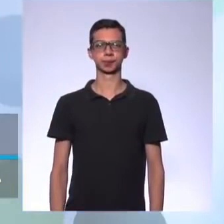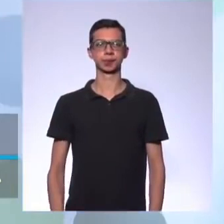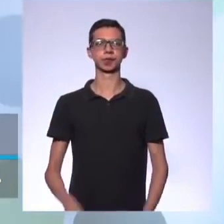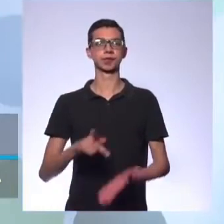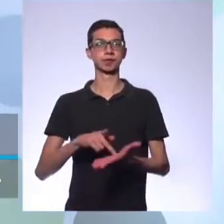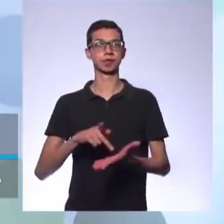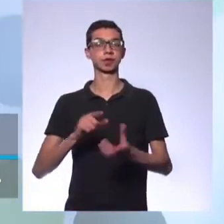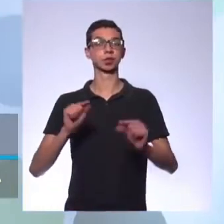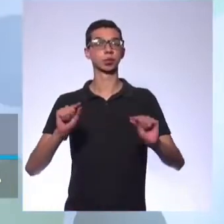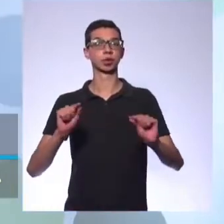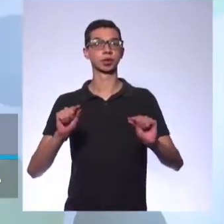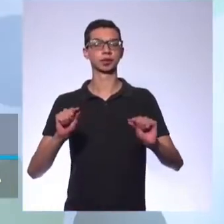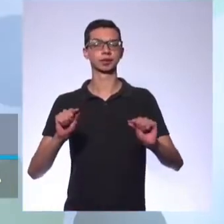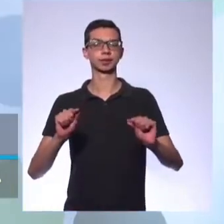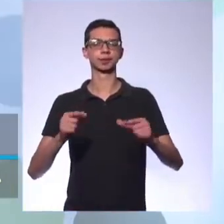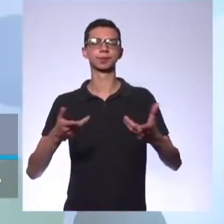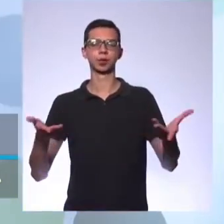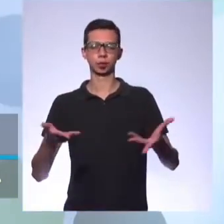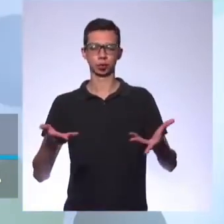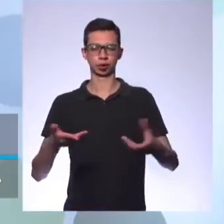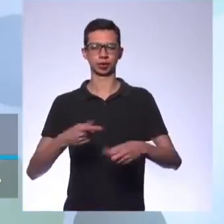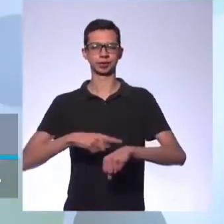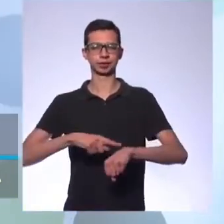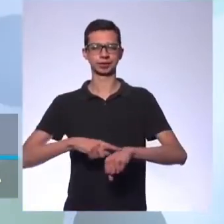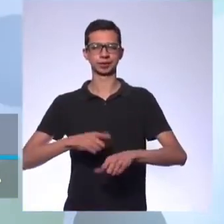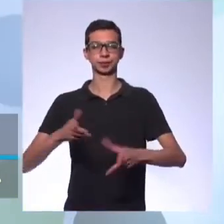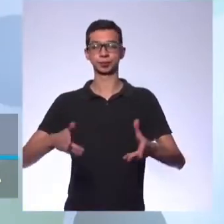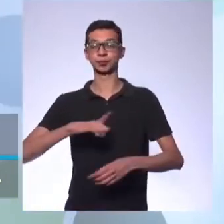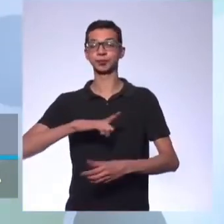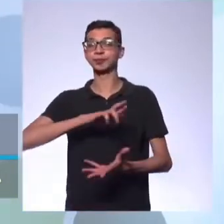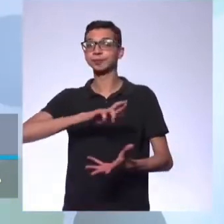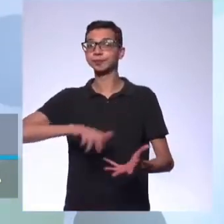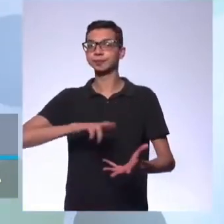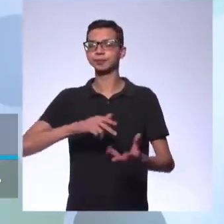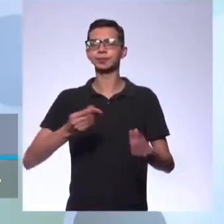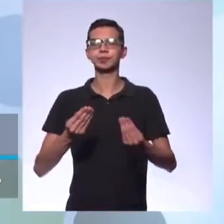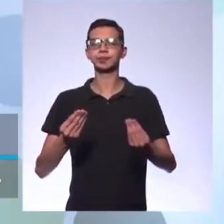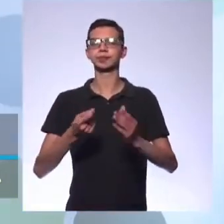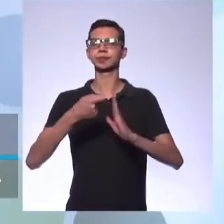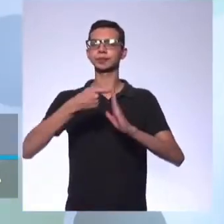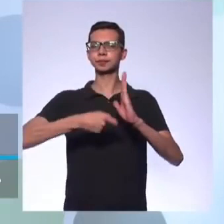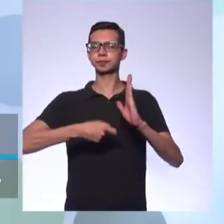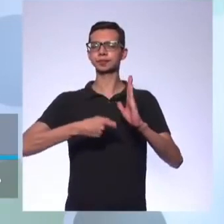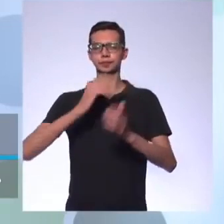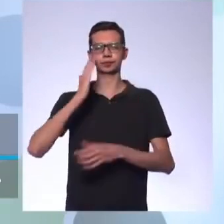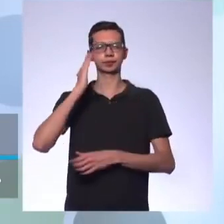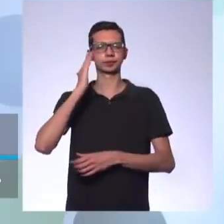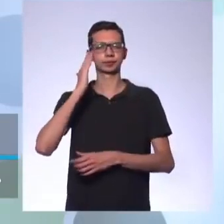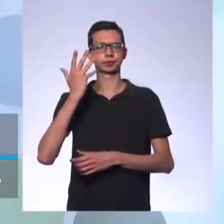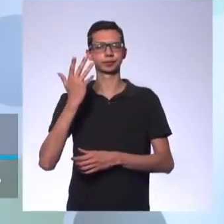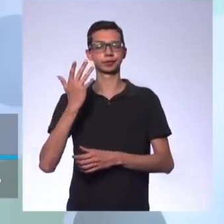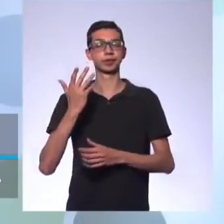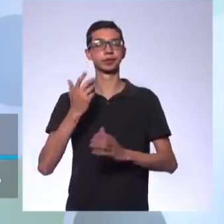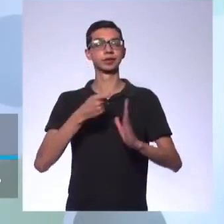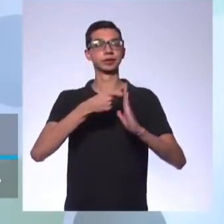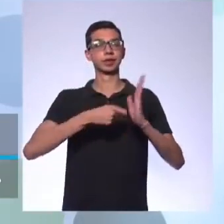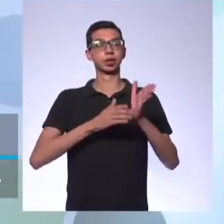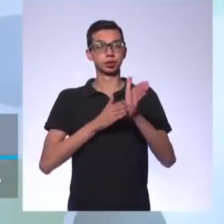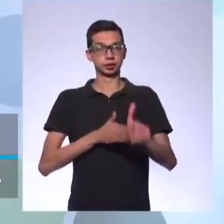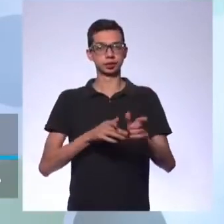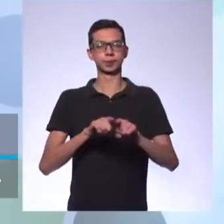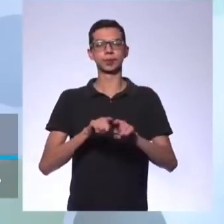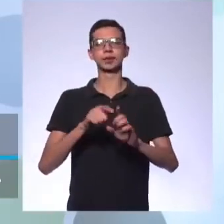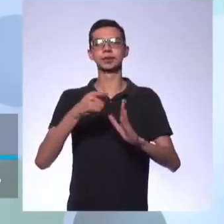nós temos aqui, neste momento, nós temos várias formas de trabalhar o texto. Então vamos dividir entre o texto literário e não